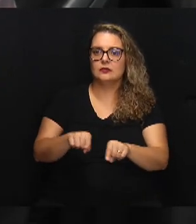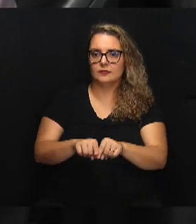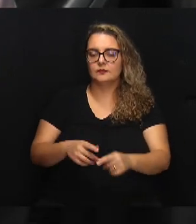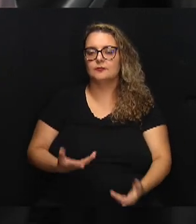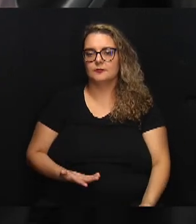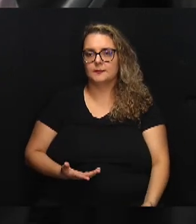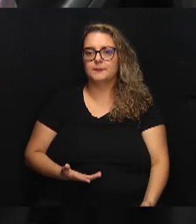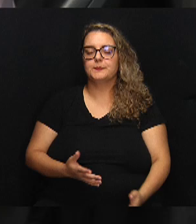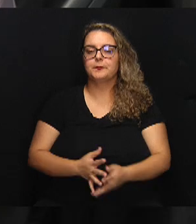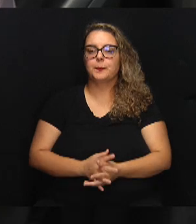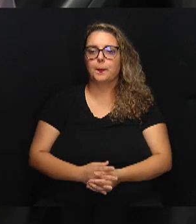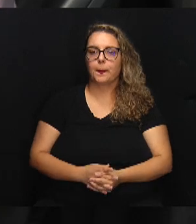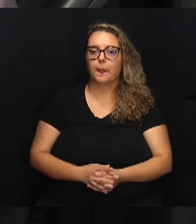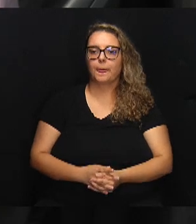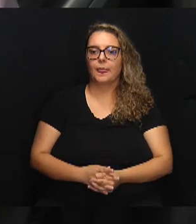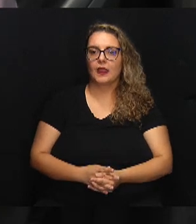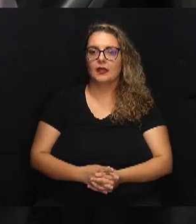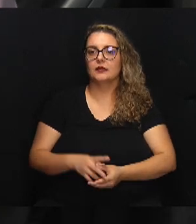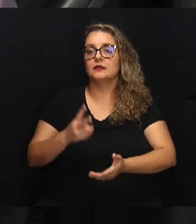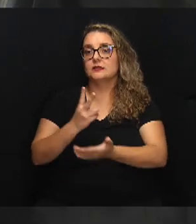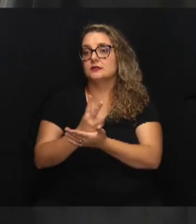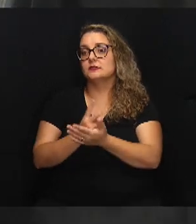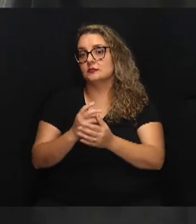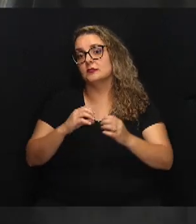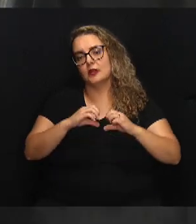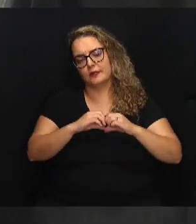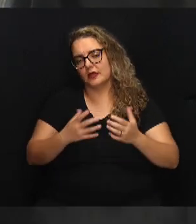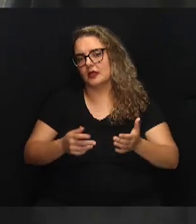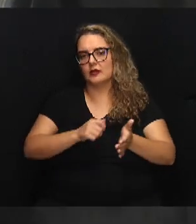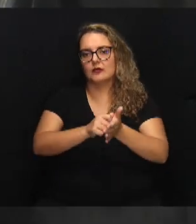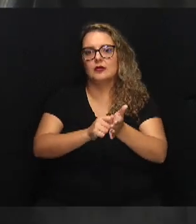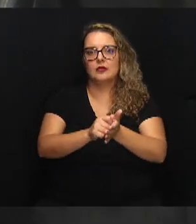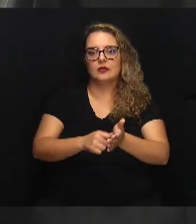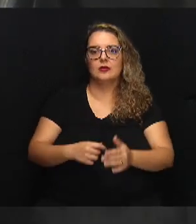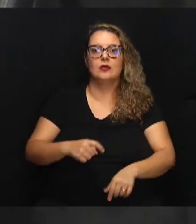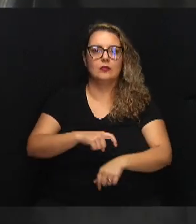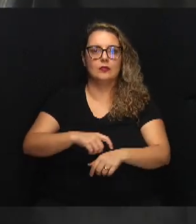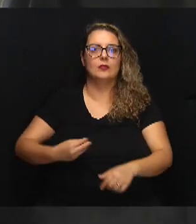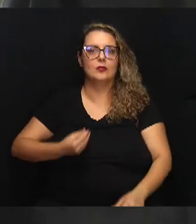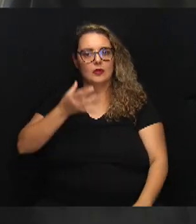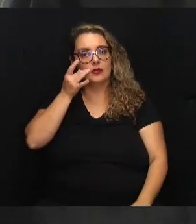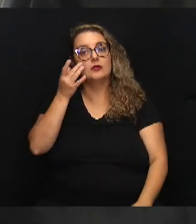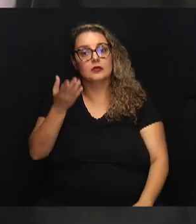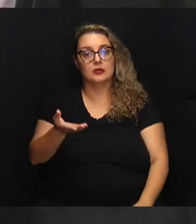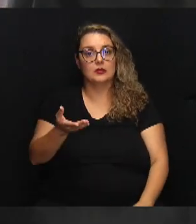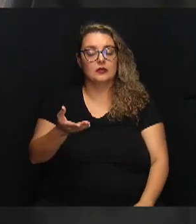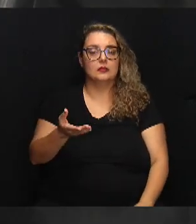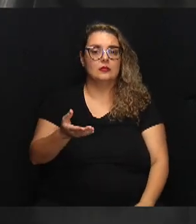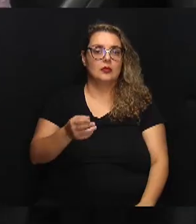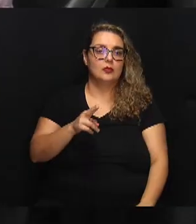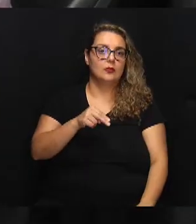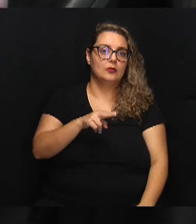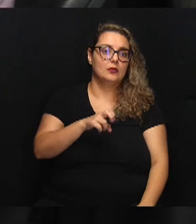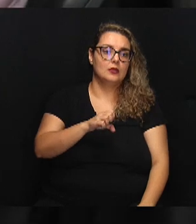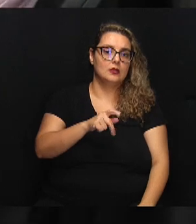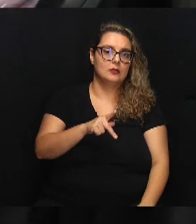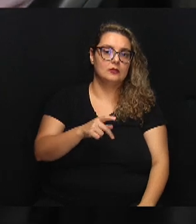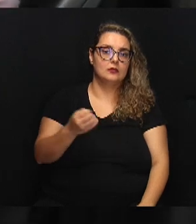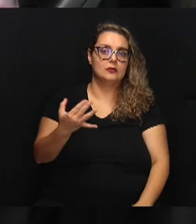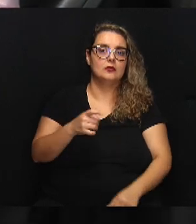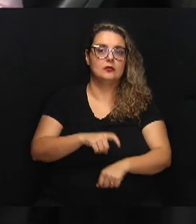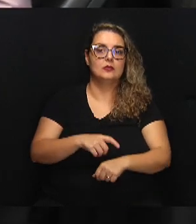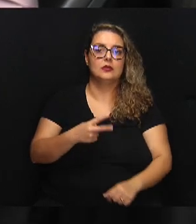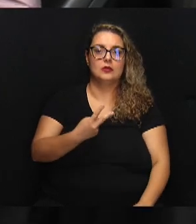muito Sempre gostei de Araraquara, né? Porque eu passei uma época muito boa da minha vida também lá. Então, e ficou na Unesp até quanto tempo? Eu fiquei